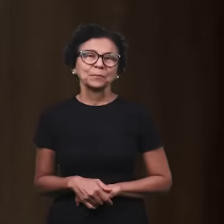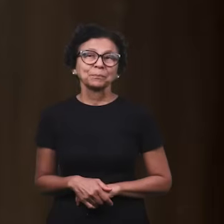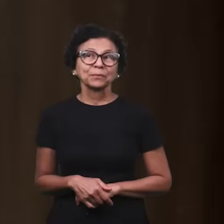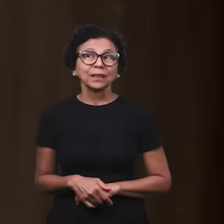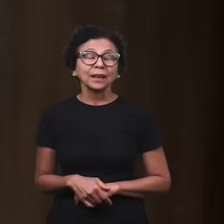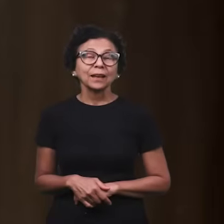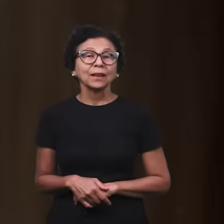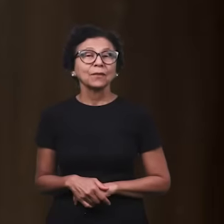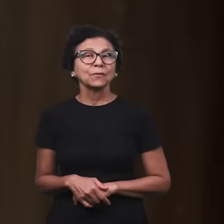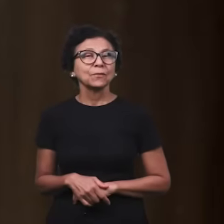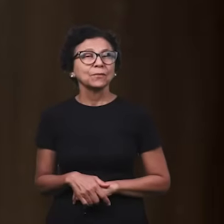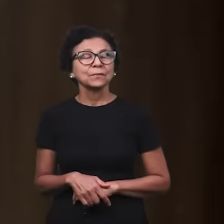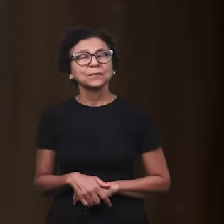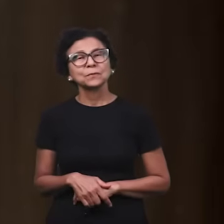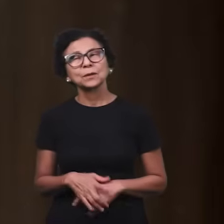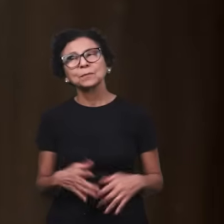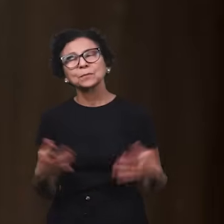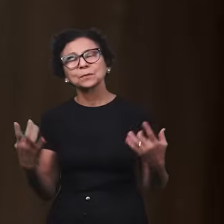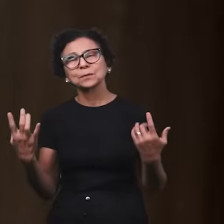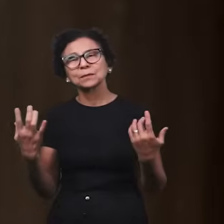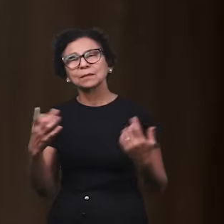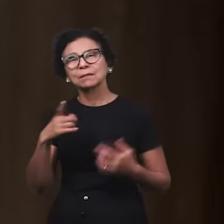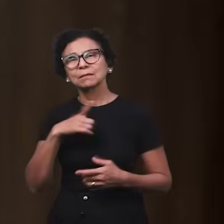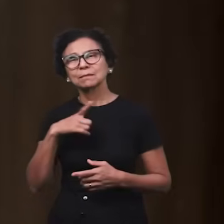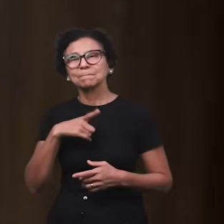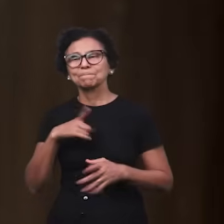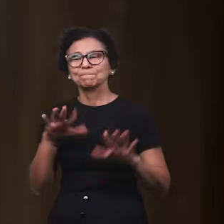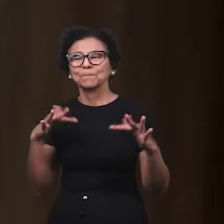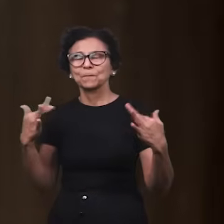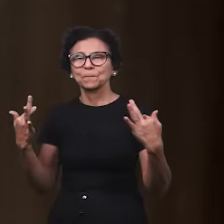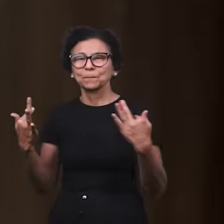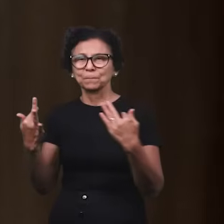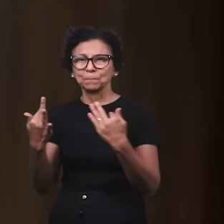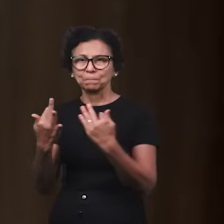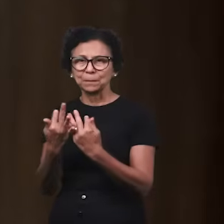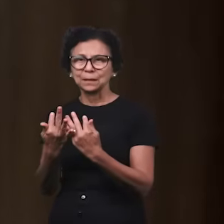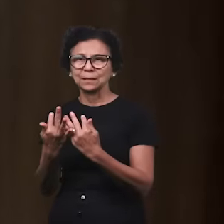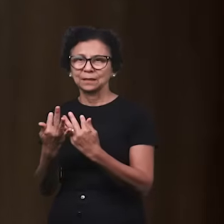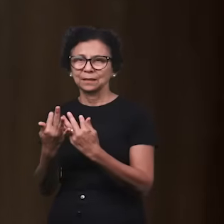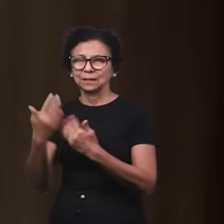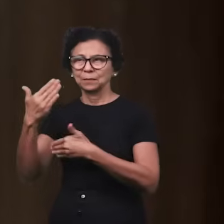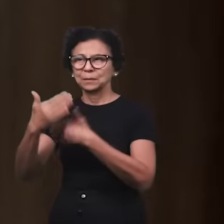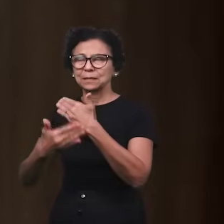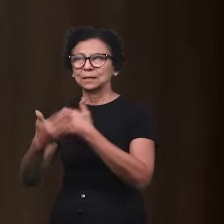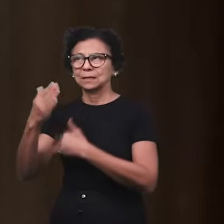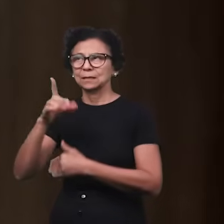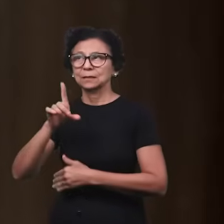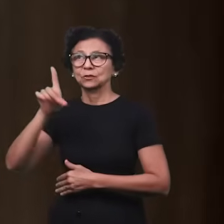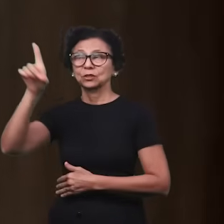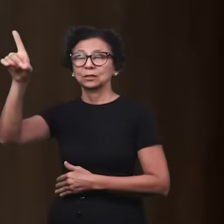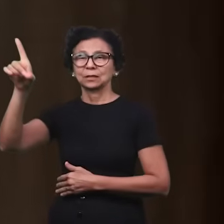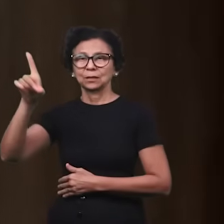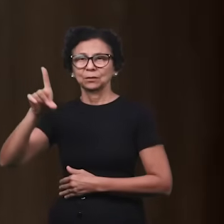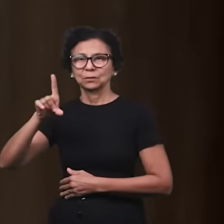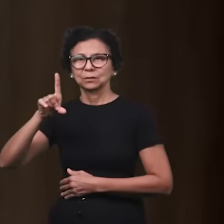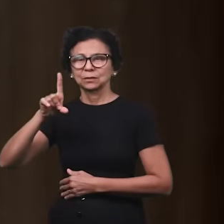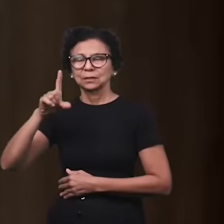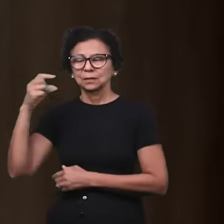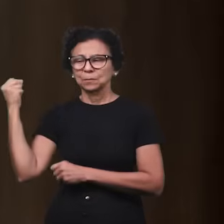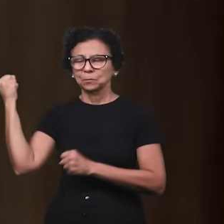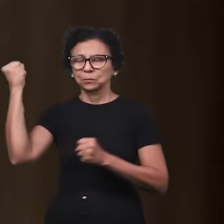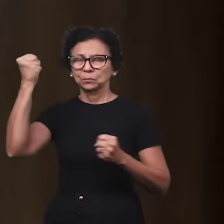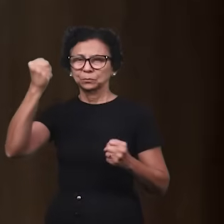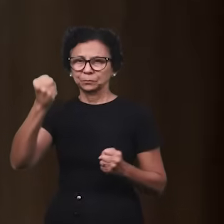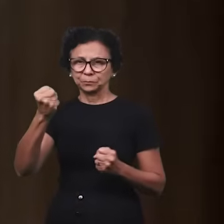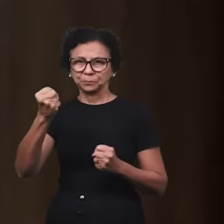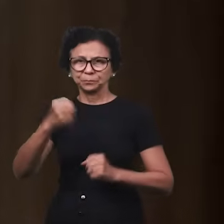casa, vamos ter uma família em uma cidade fortificada. O Senhor é uma cidade forte. Que